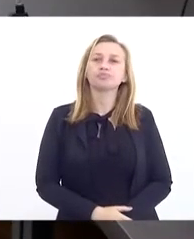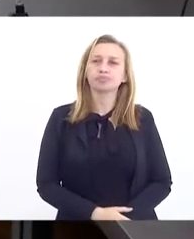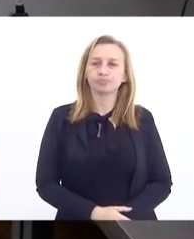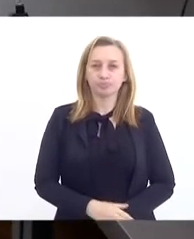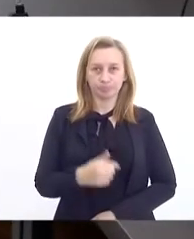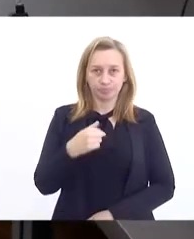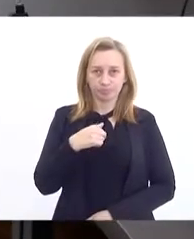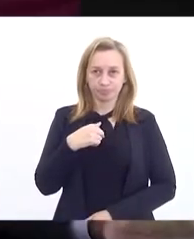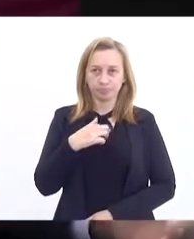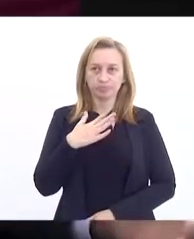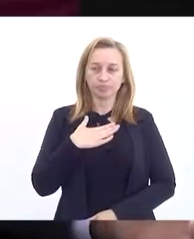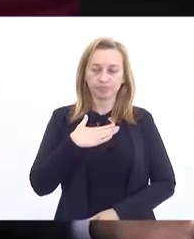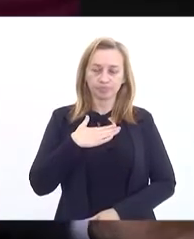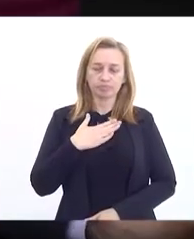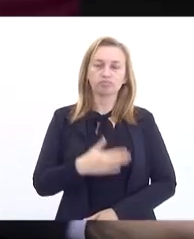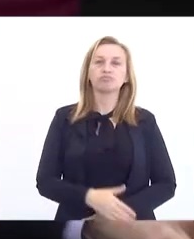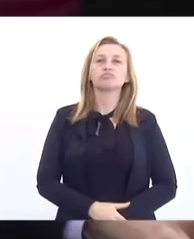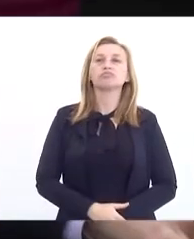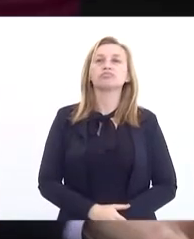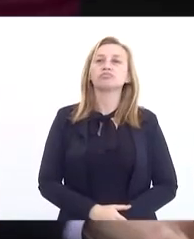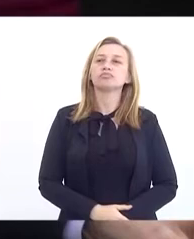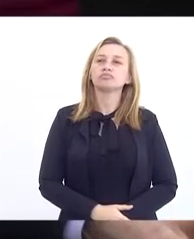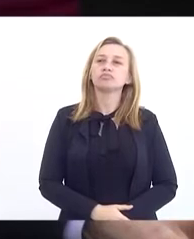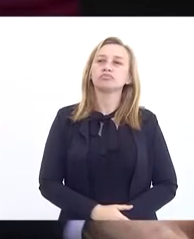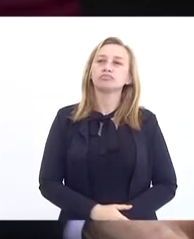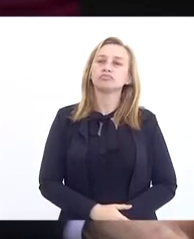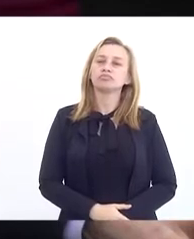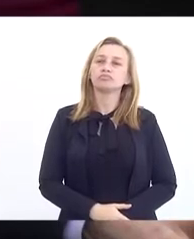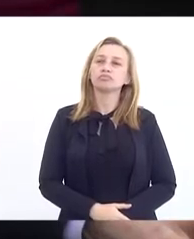eu divirjo do